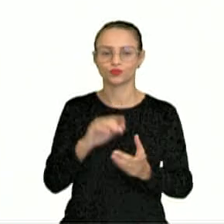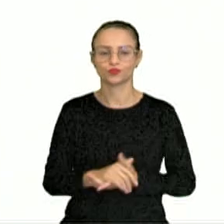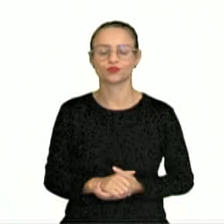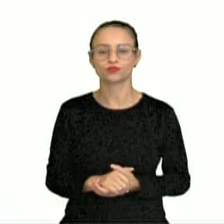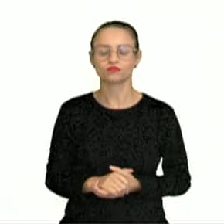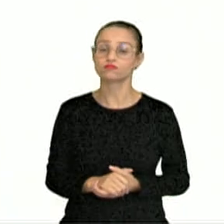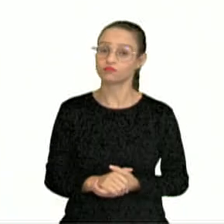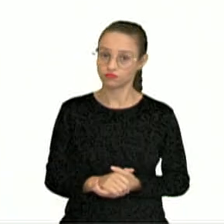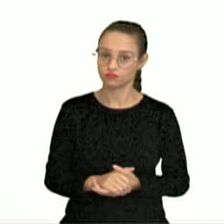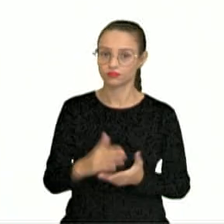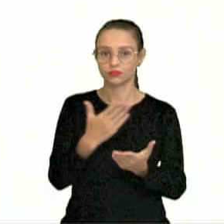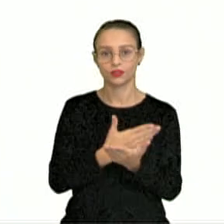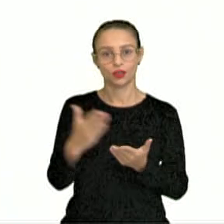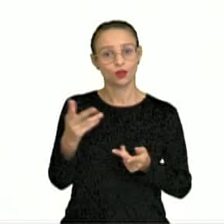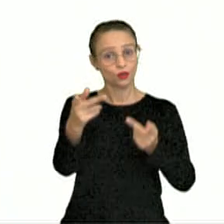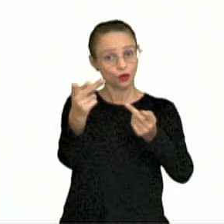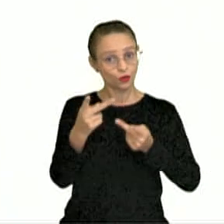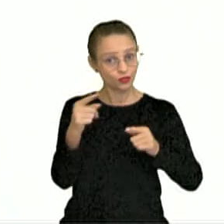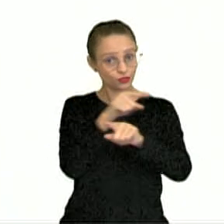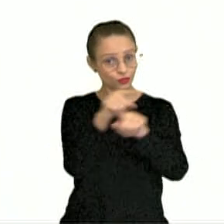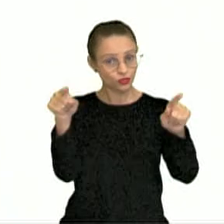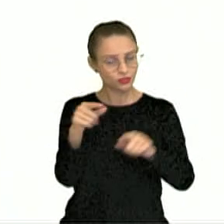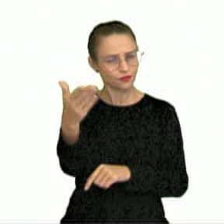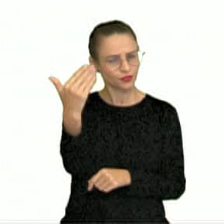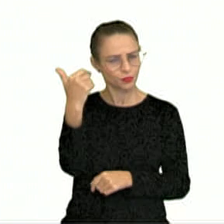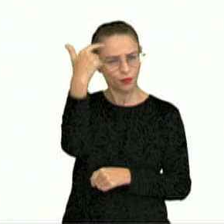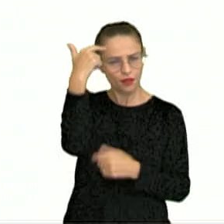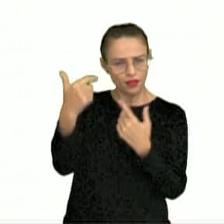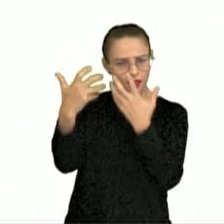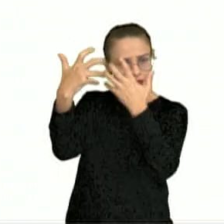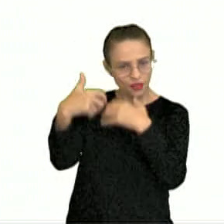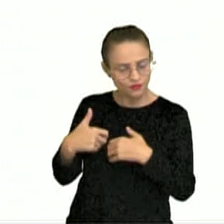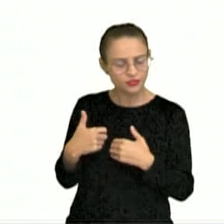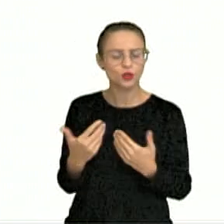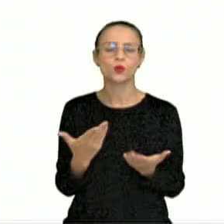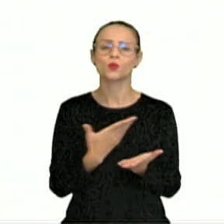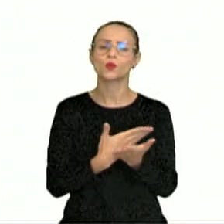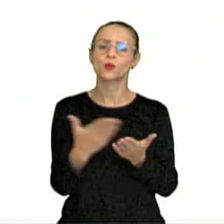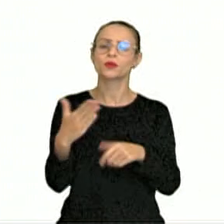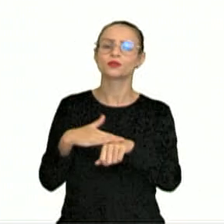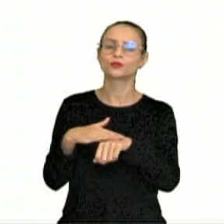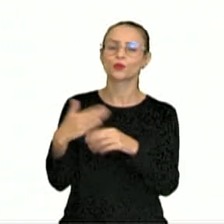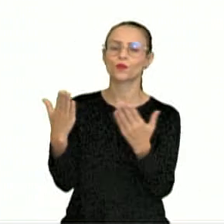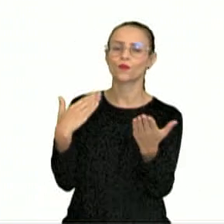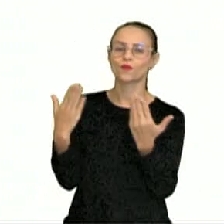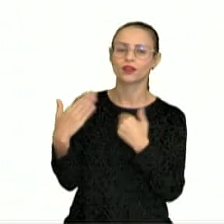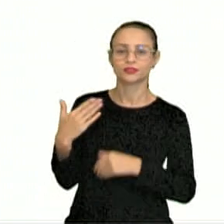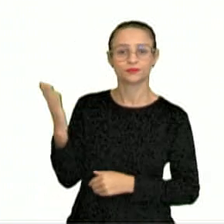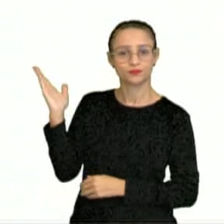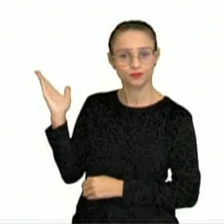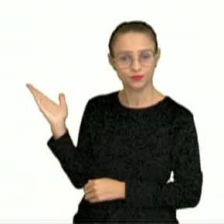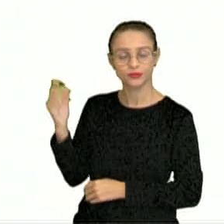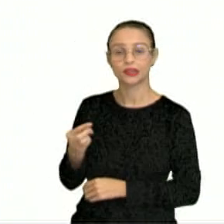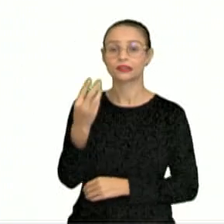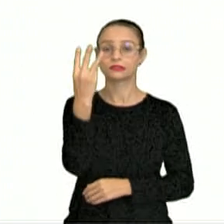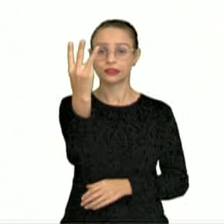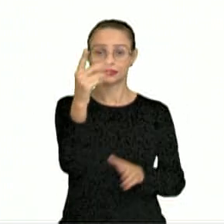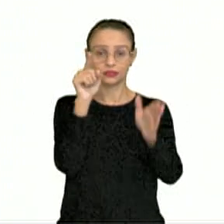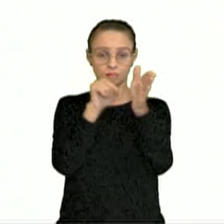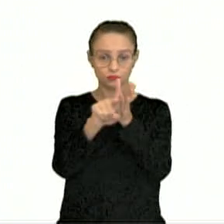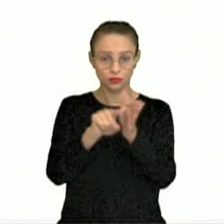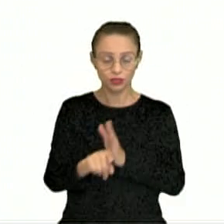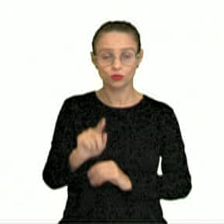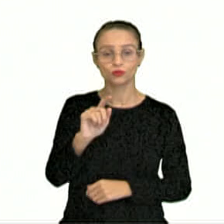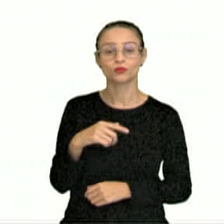E de início, convido você para uma reflexão, o nosso começo de conversa. Temos aqui 3 perguntas.